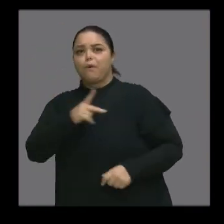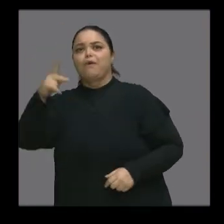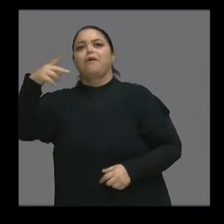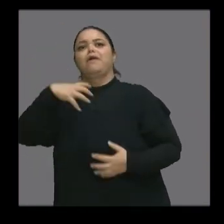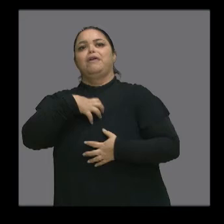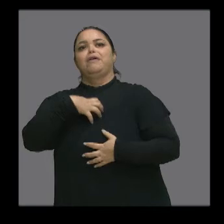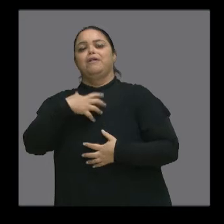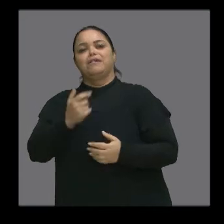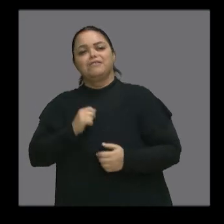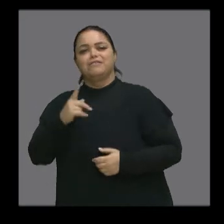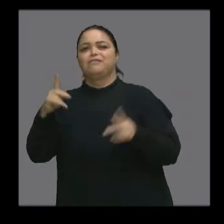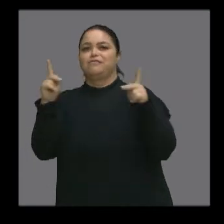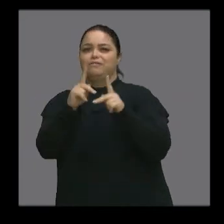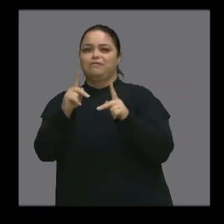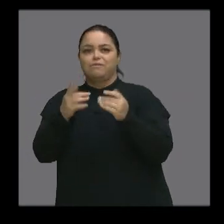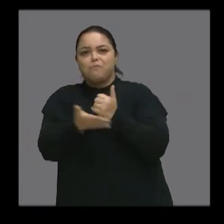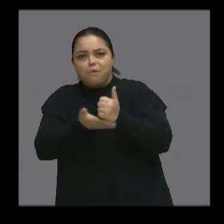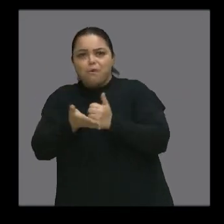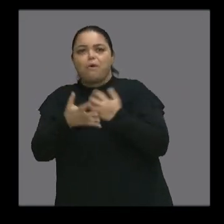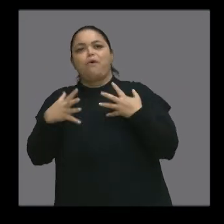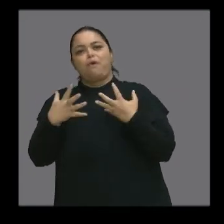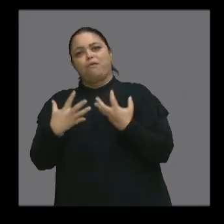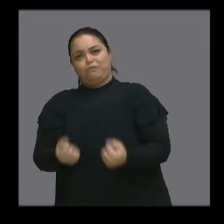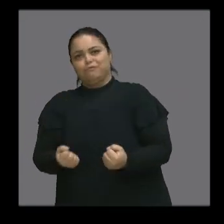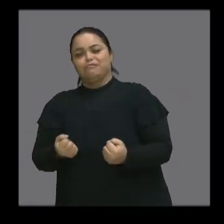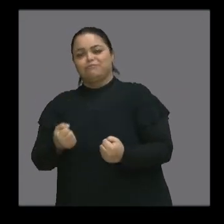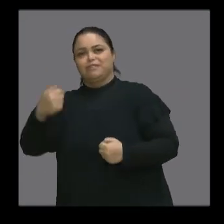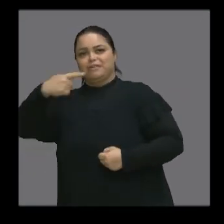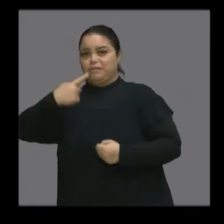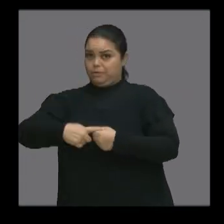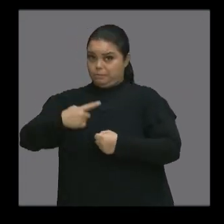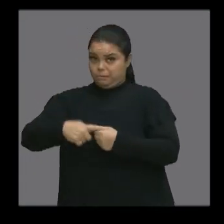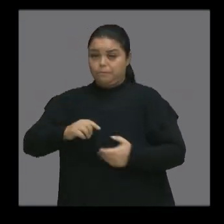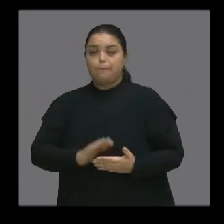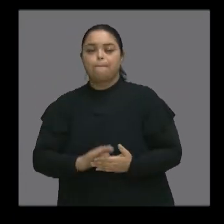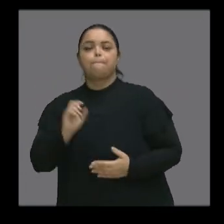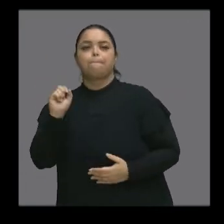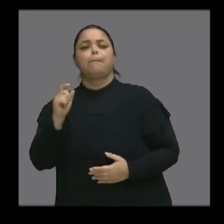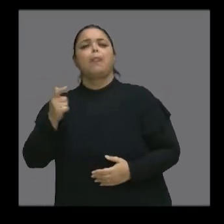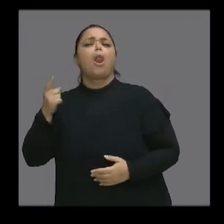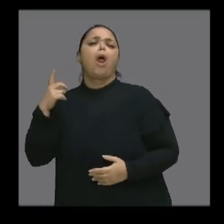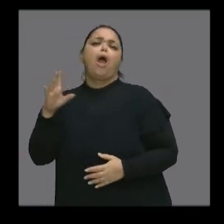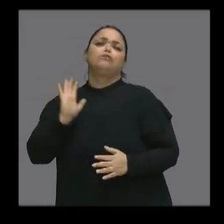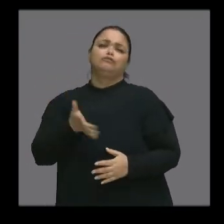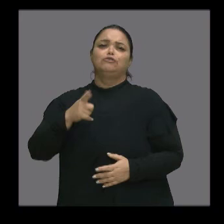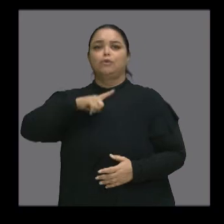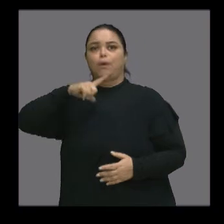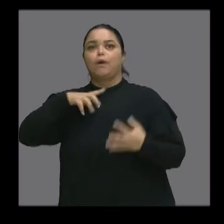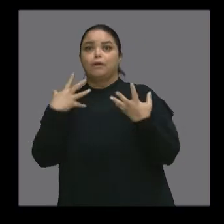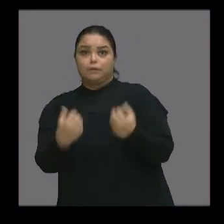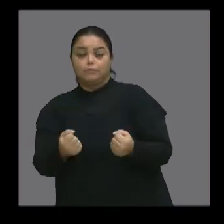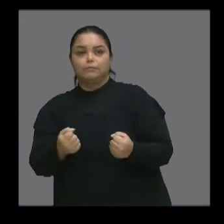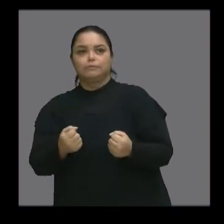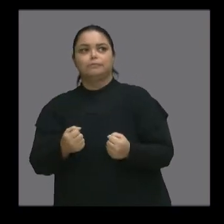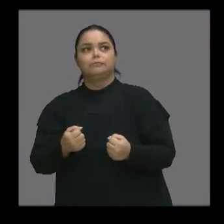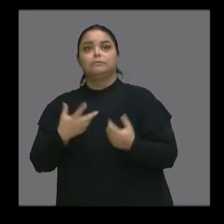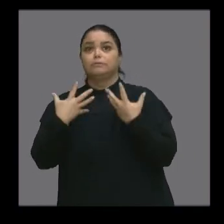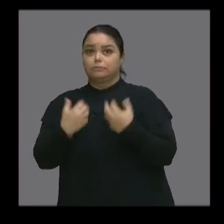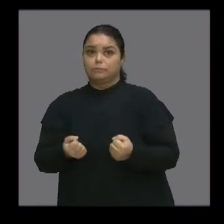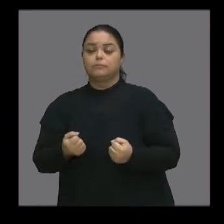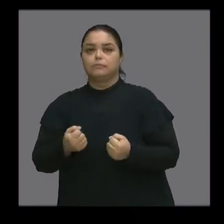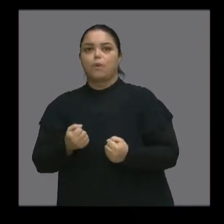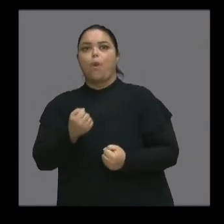sempre senti uma base de aceitação nessa cidade que já havia aceitado, tinha a tradição de aceitar